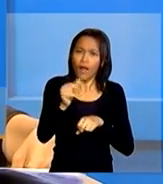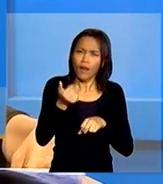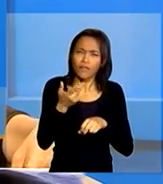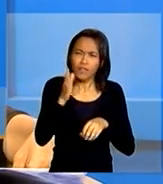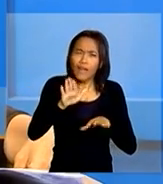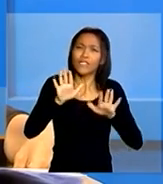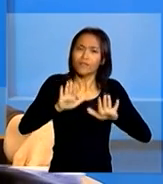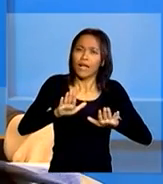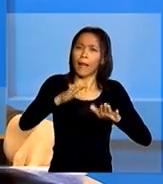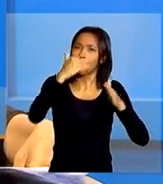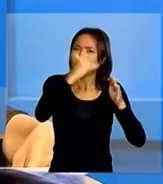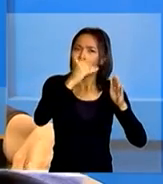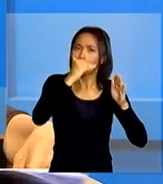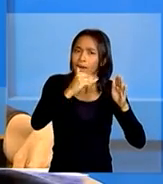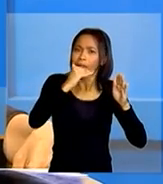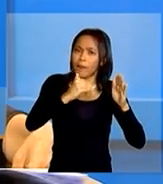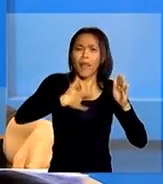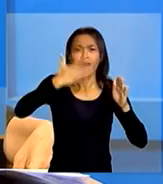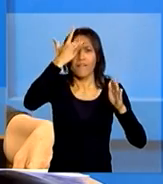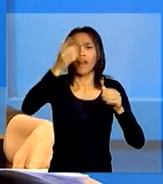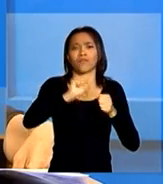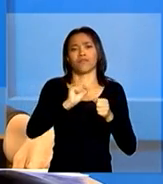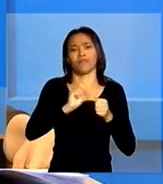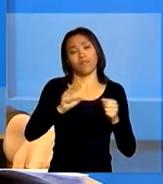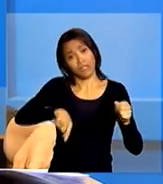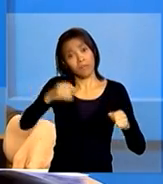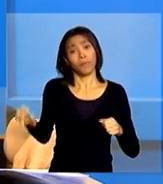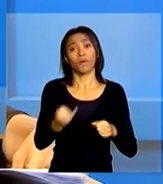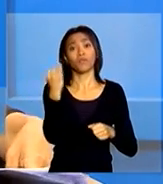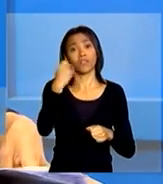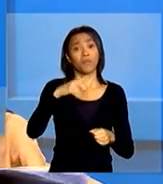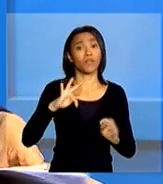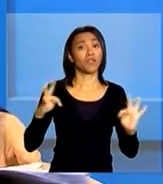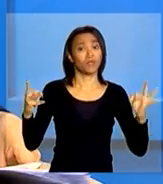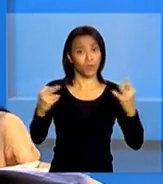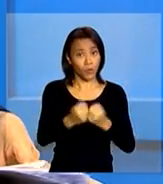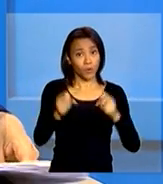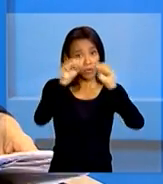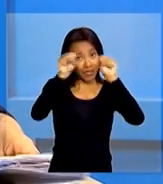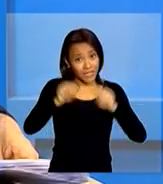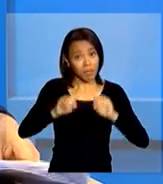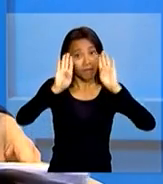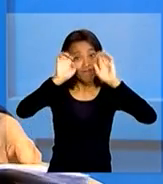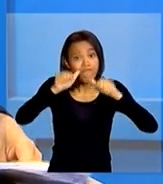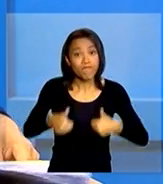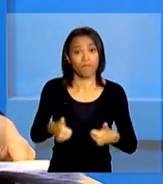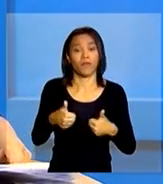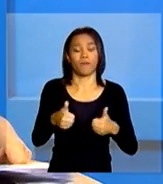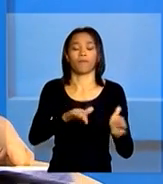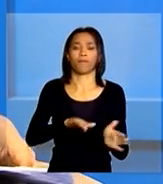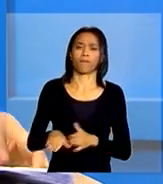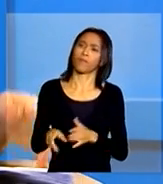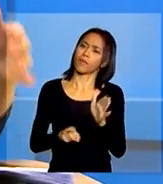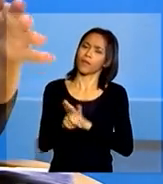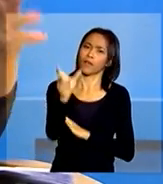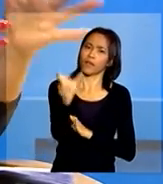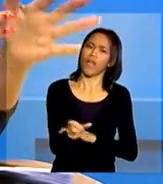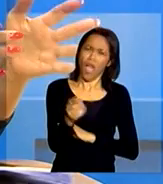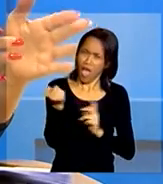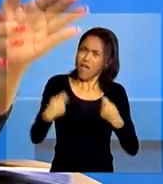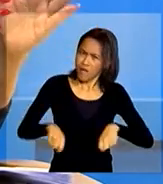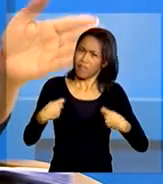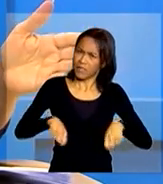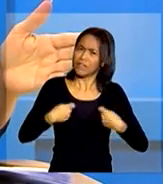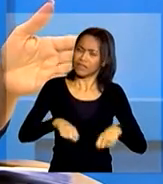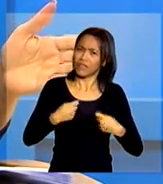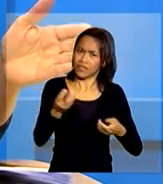passo a passo é fácil de fazer é importante fazer para que todo o sistema continue funcionar Ô Frederico é necessáo então cadastrar